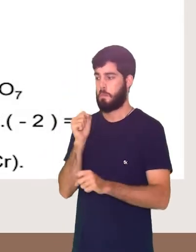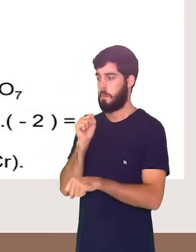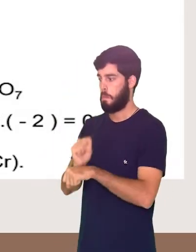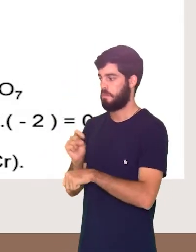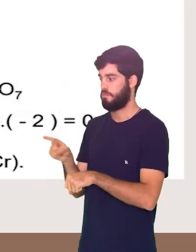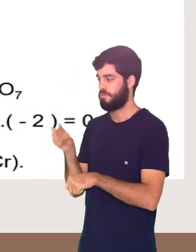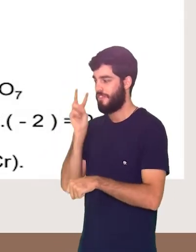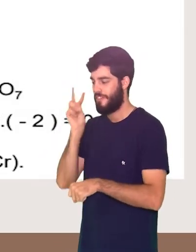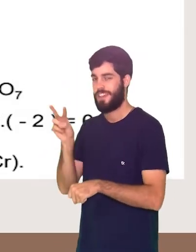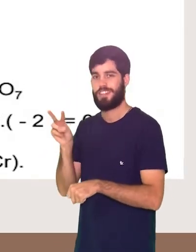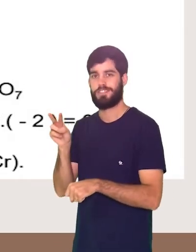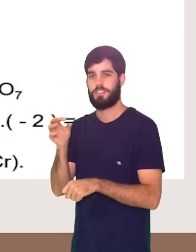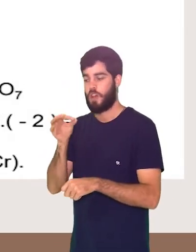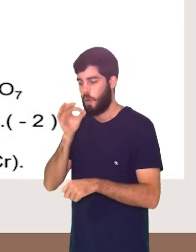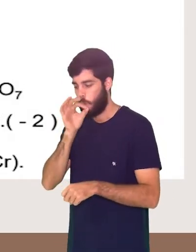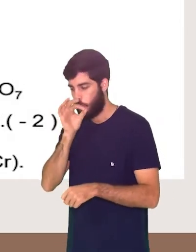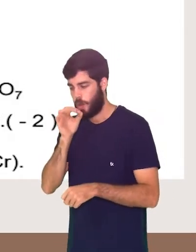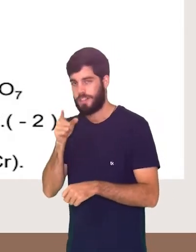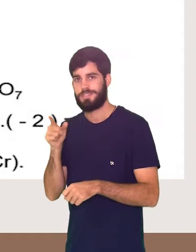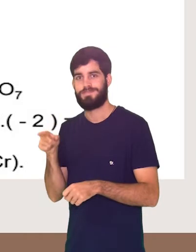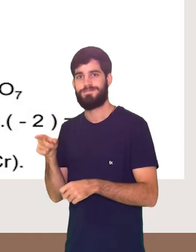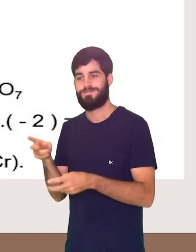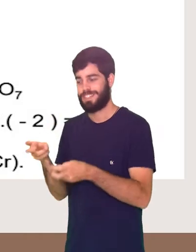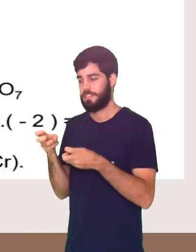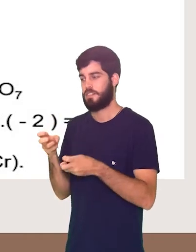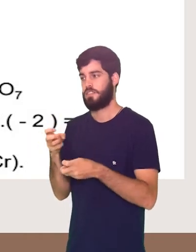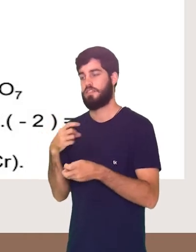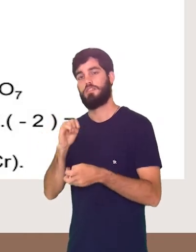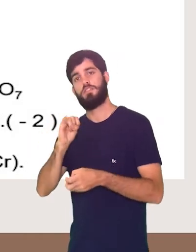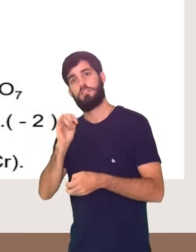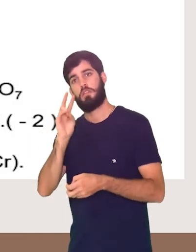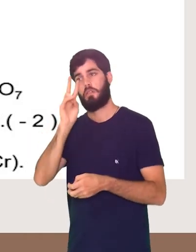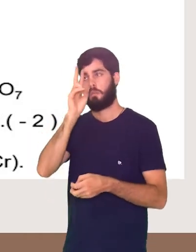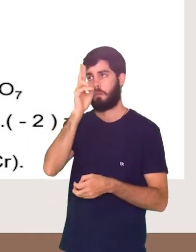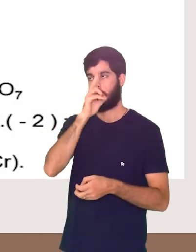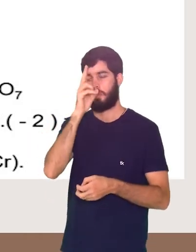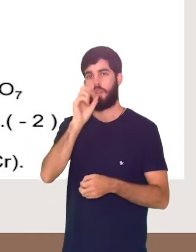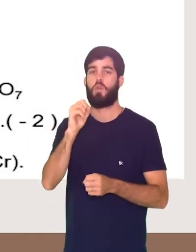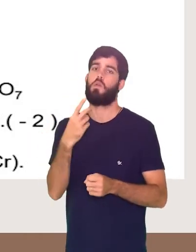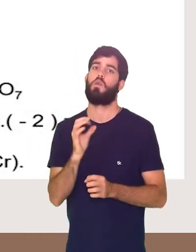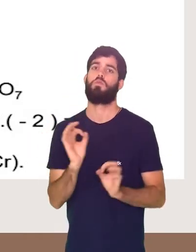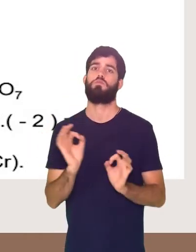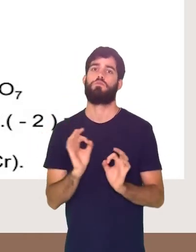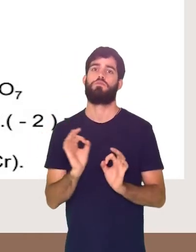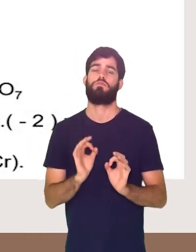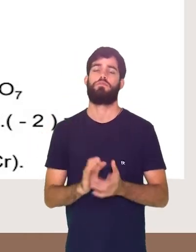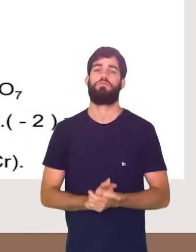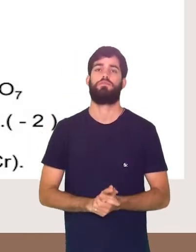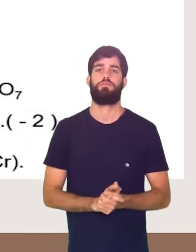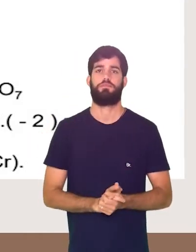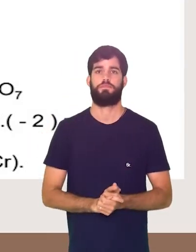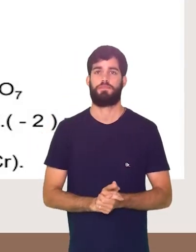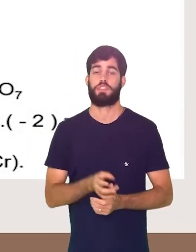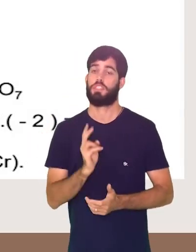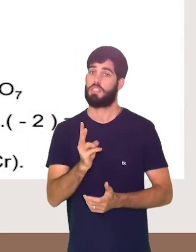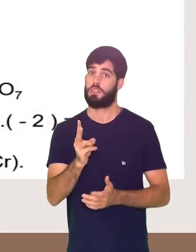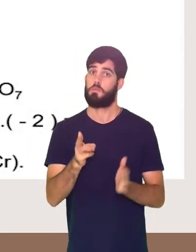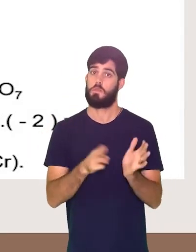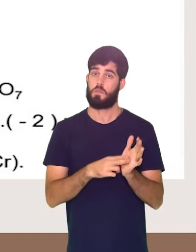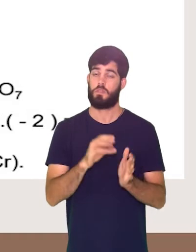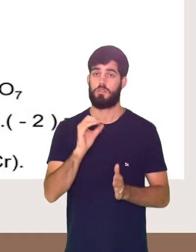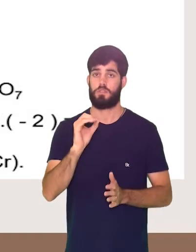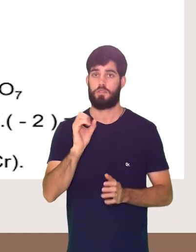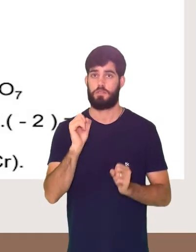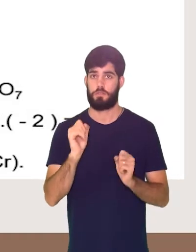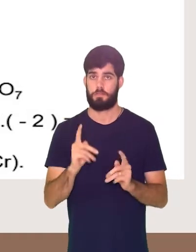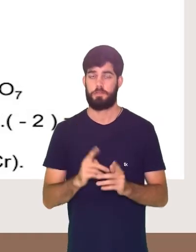alcoolizado ou não. Então, K2CR2O7. Vamos começar pelas beiradas. Lembrando de igualar a 0. O